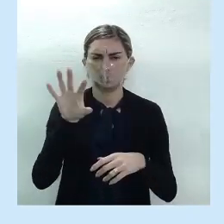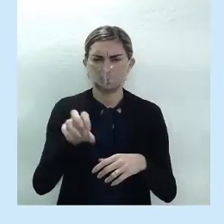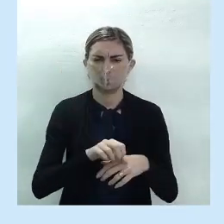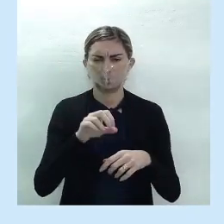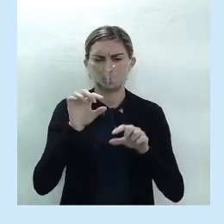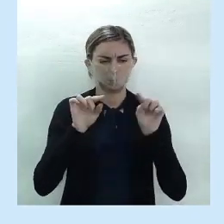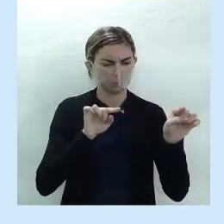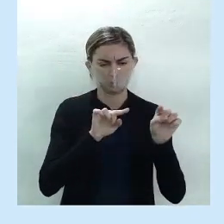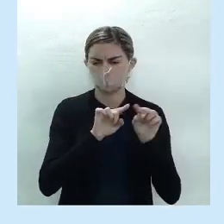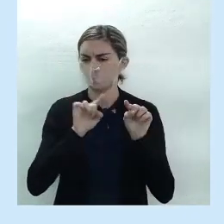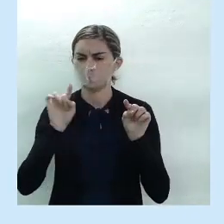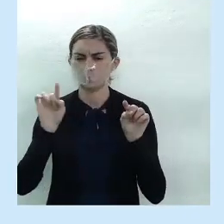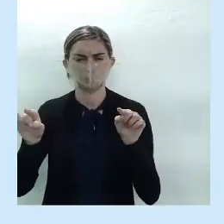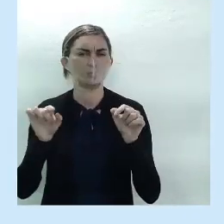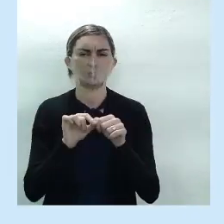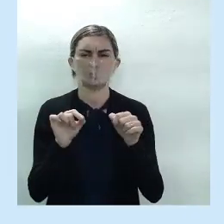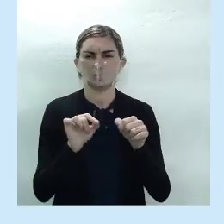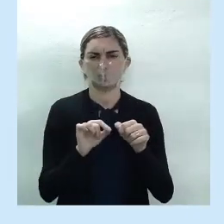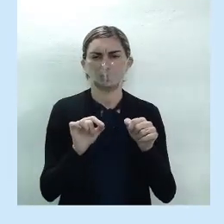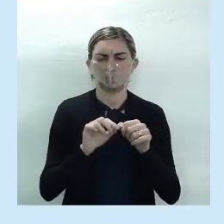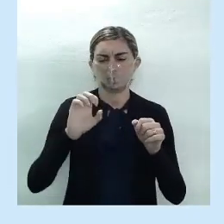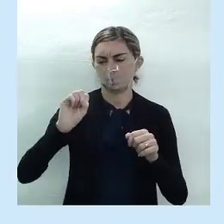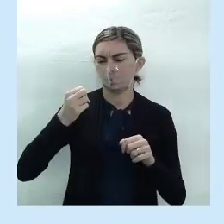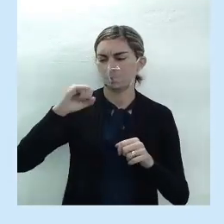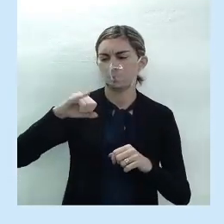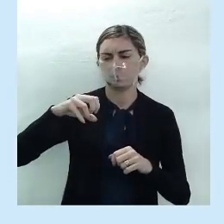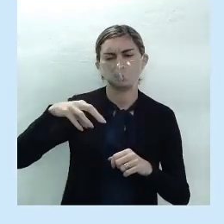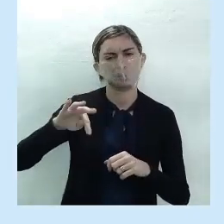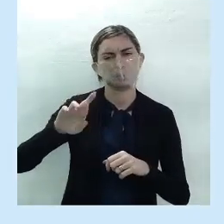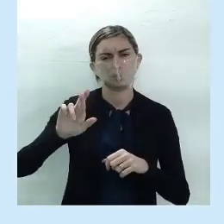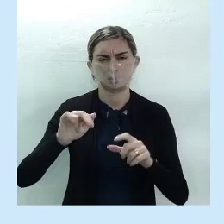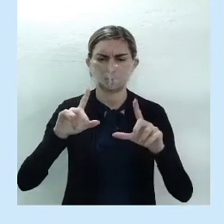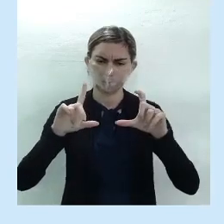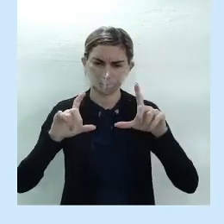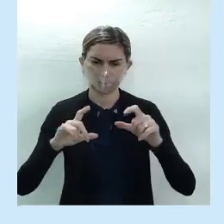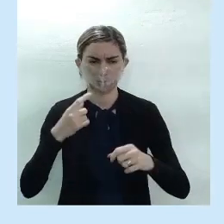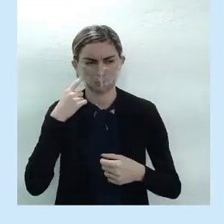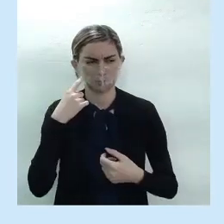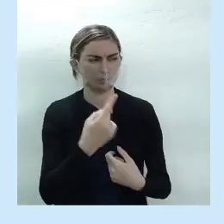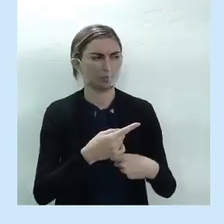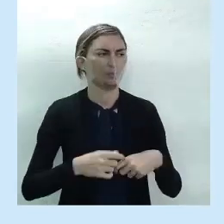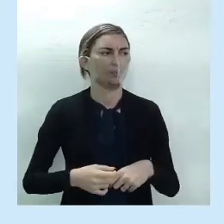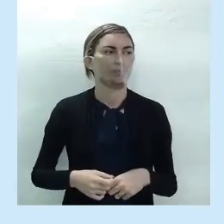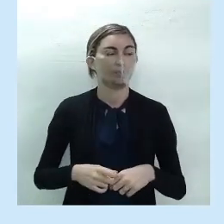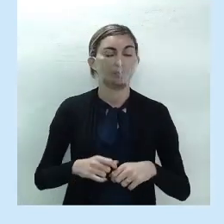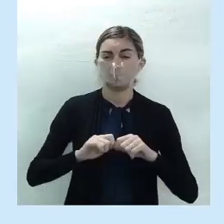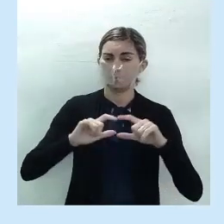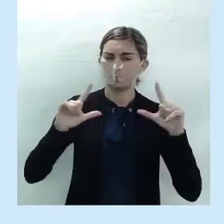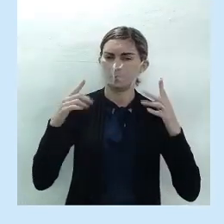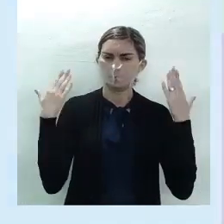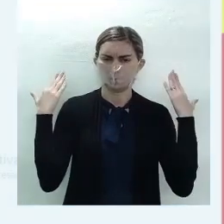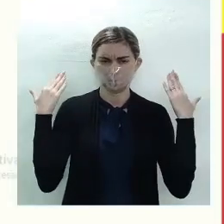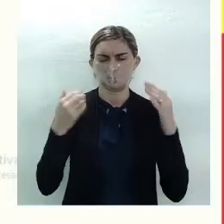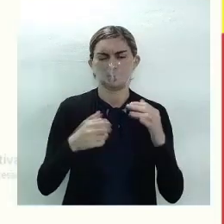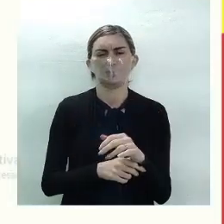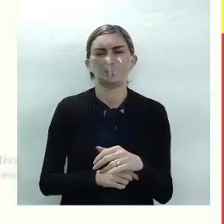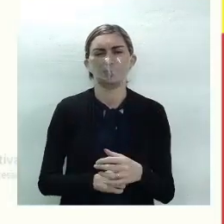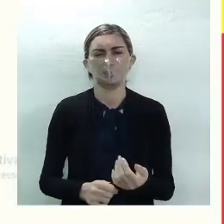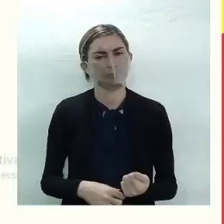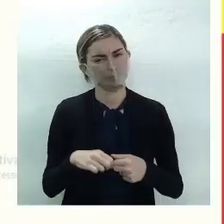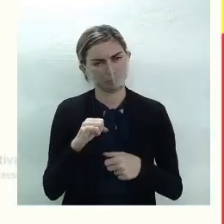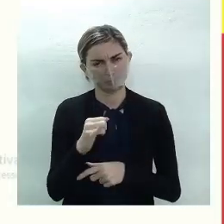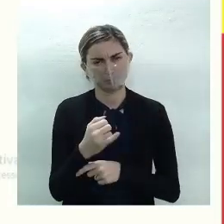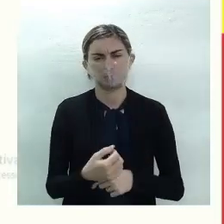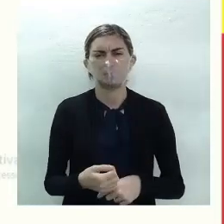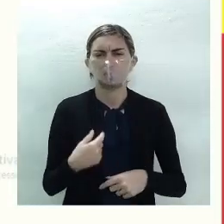esses pontos e vai fazer uma simetria dessa imagem. Veja aí na tela de vocês, ó.